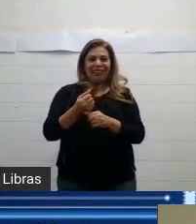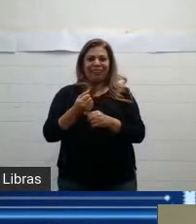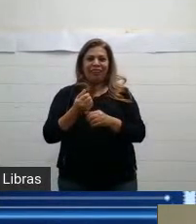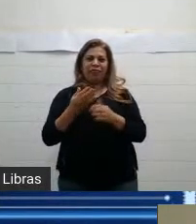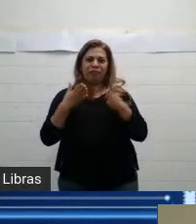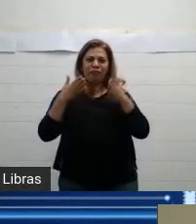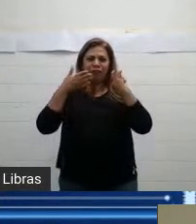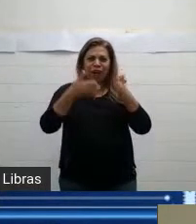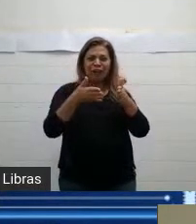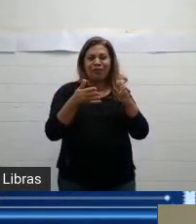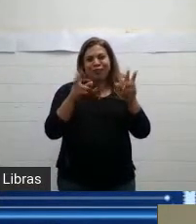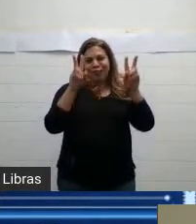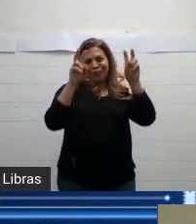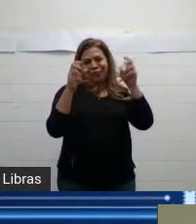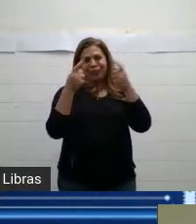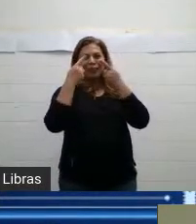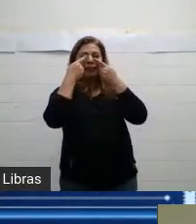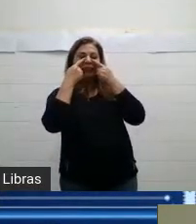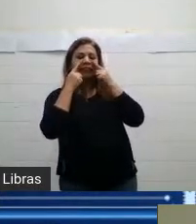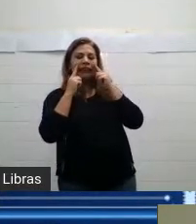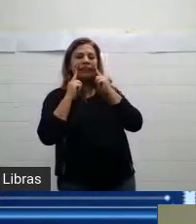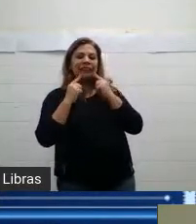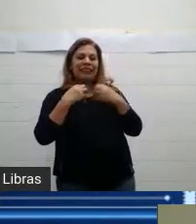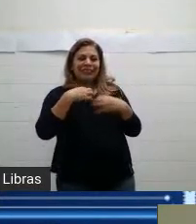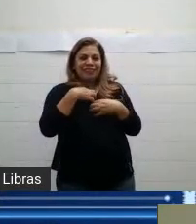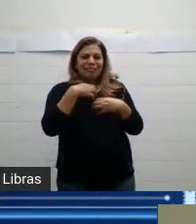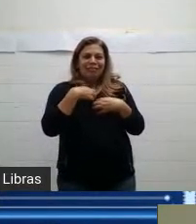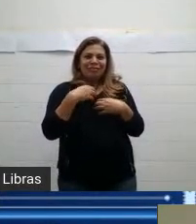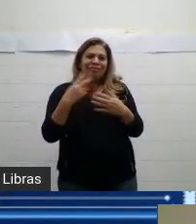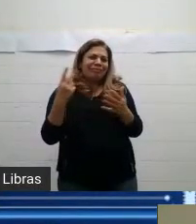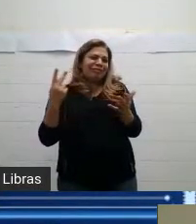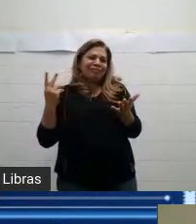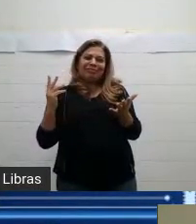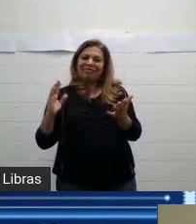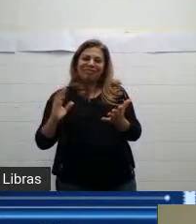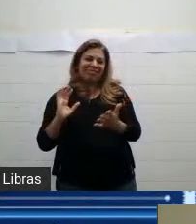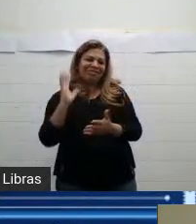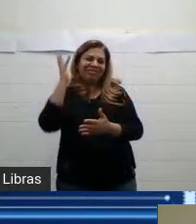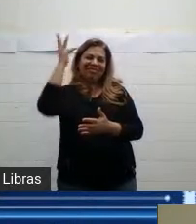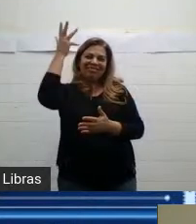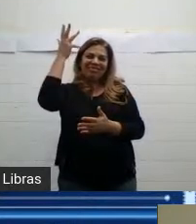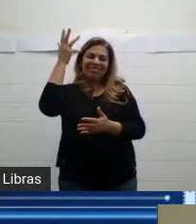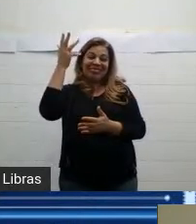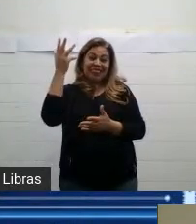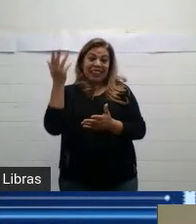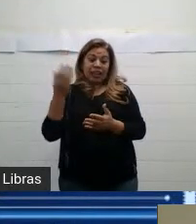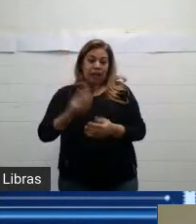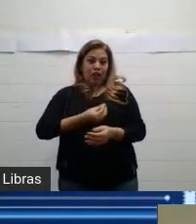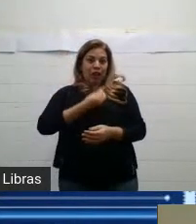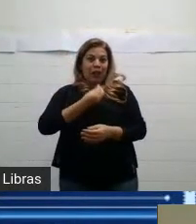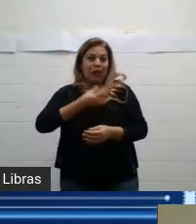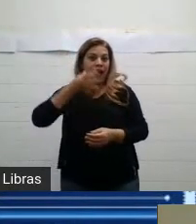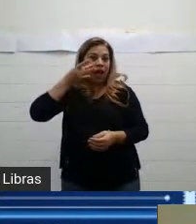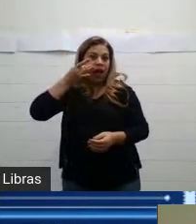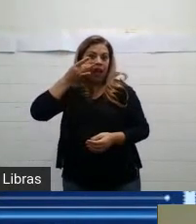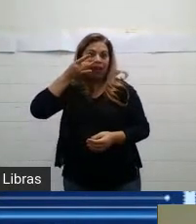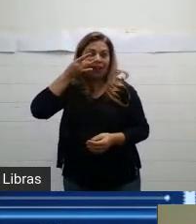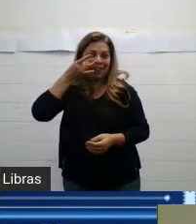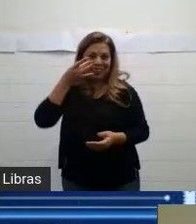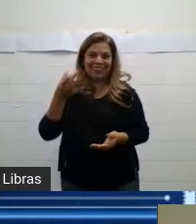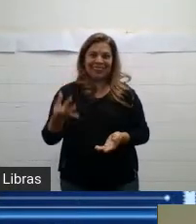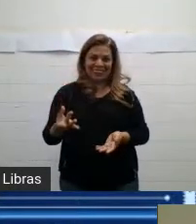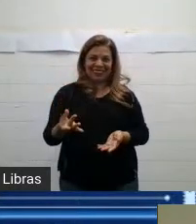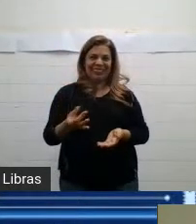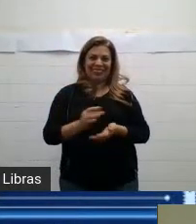estavam sensíveis, eles choravam. Então, tudo acontecia muito, sabe, aquela coisa assim, ao vivo, do calor mesmo.